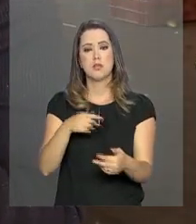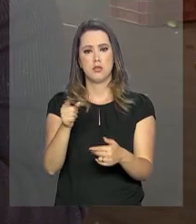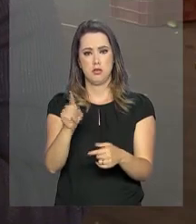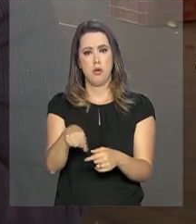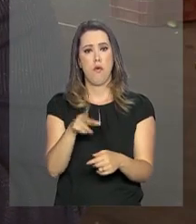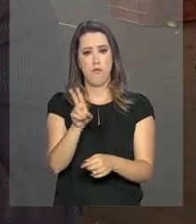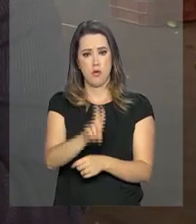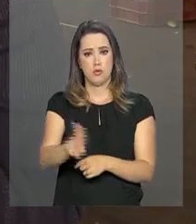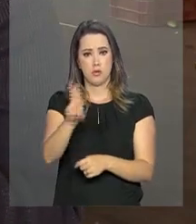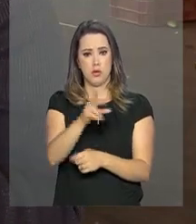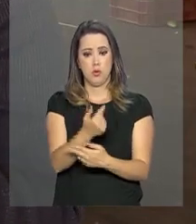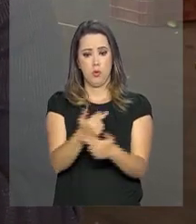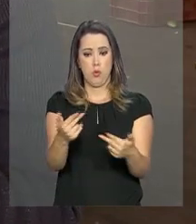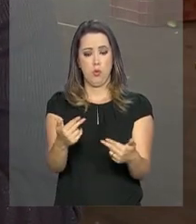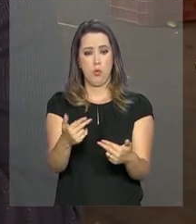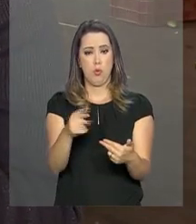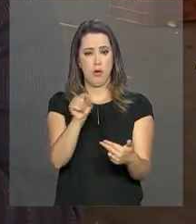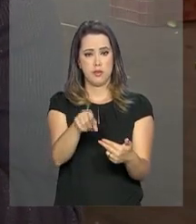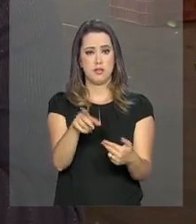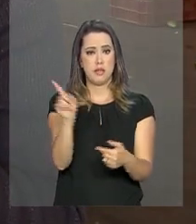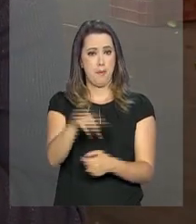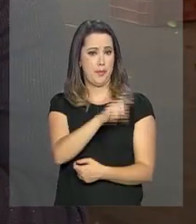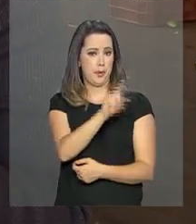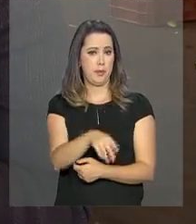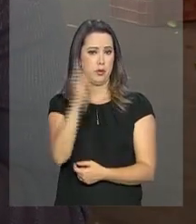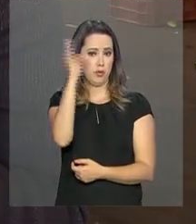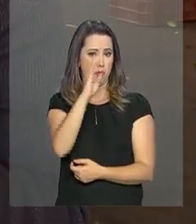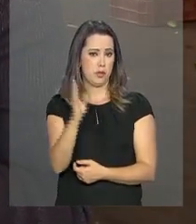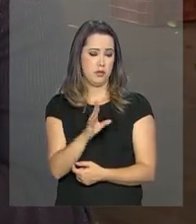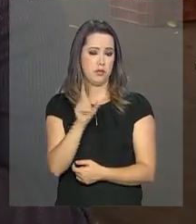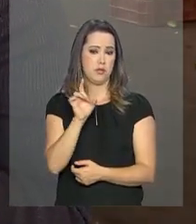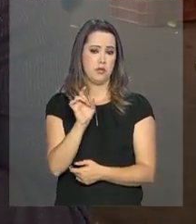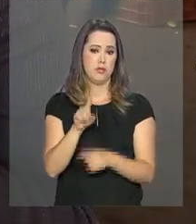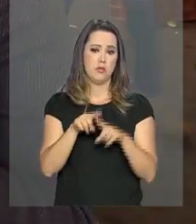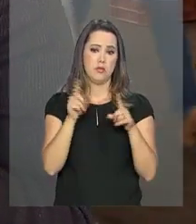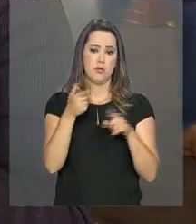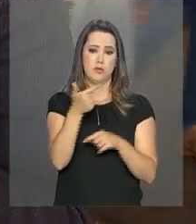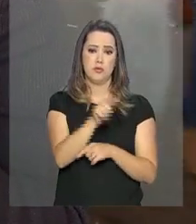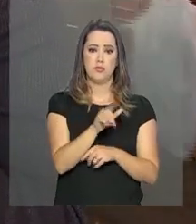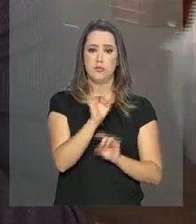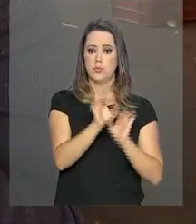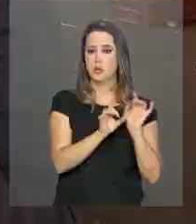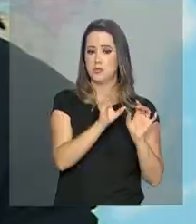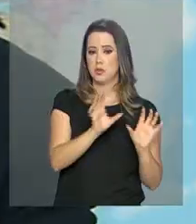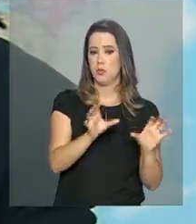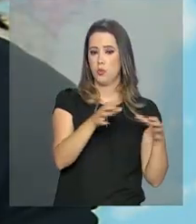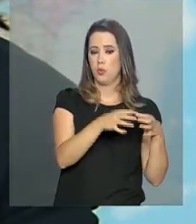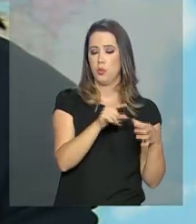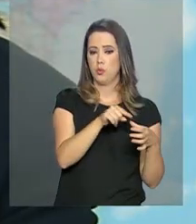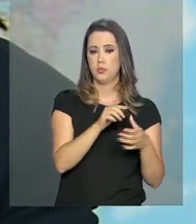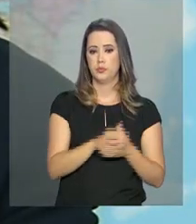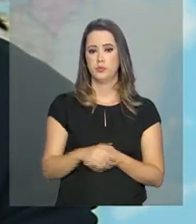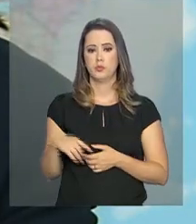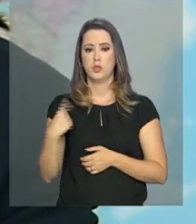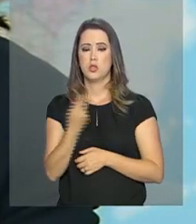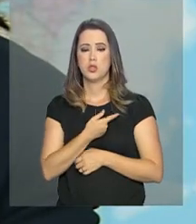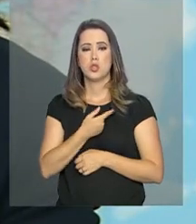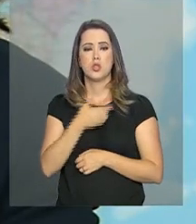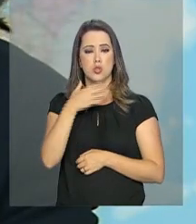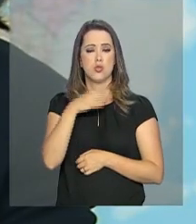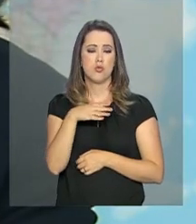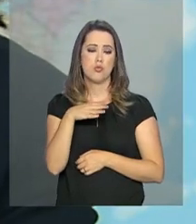proibidos no brasil ou que deveriam ser usados apenas no cultivo de verduras e frutas específicas se a gente consegue